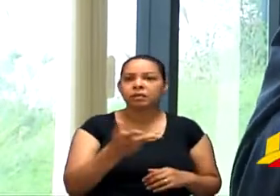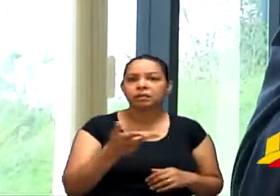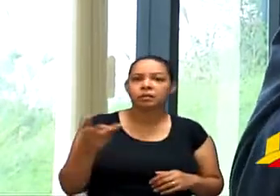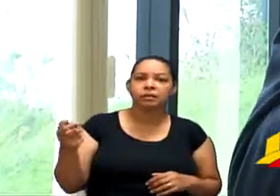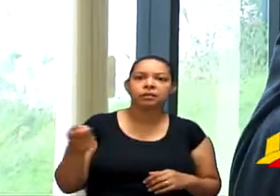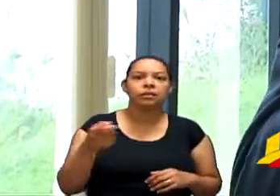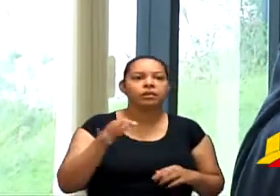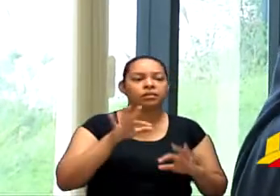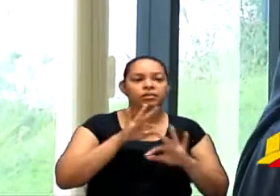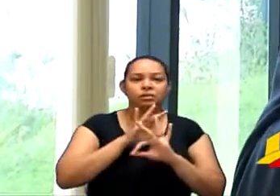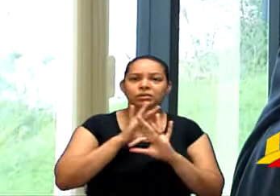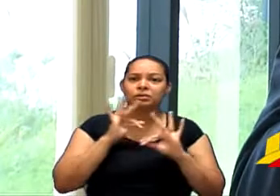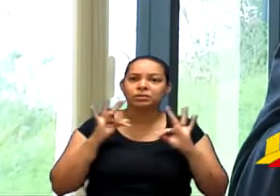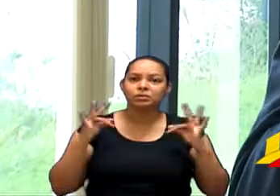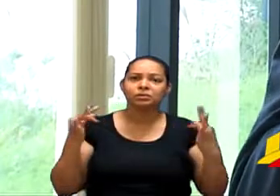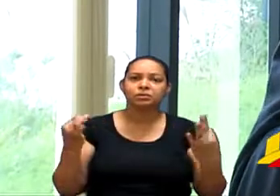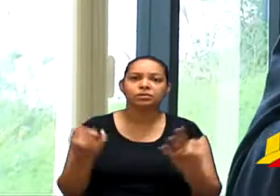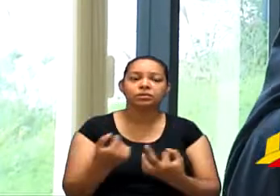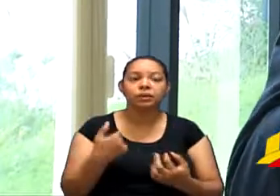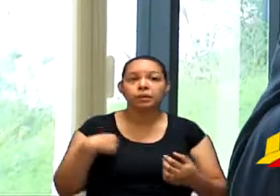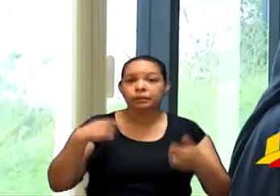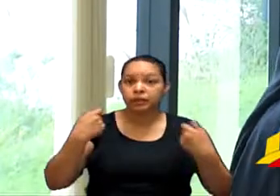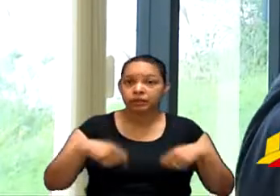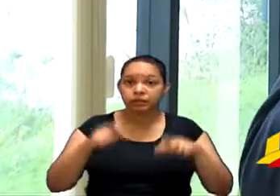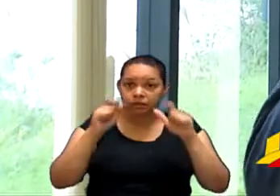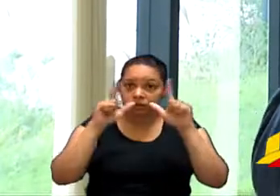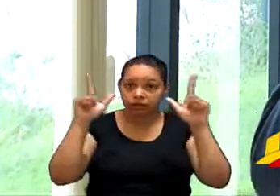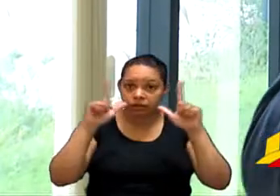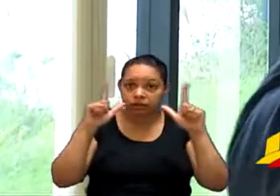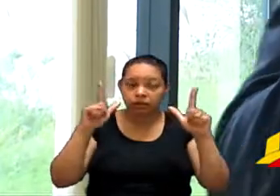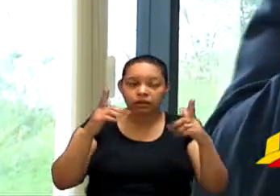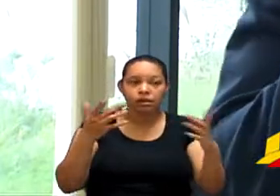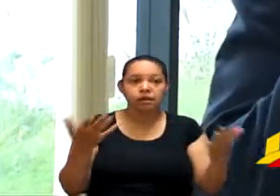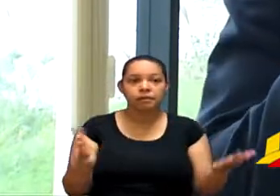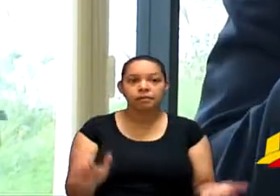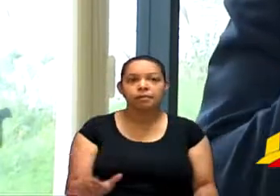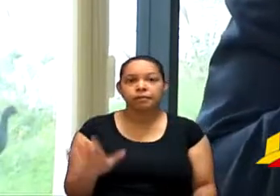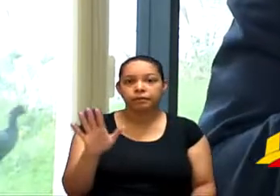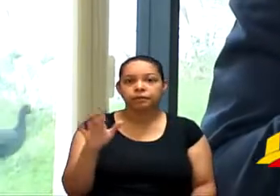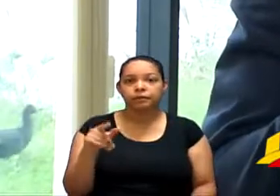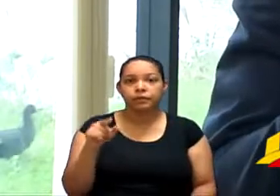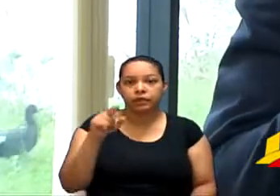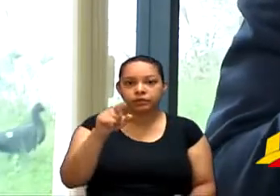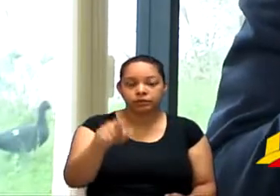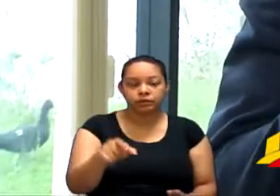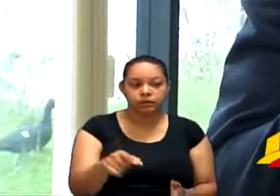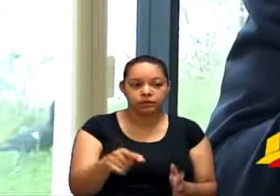tenhamos que ficar atento com relação a isso vossa excelência criou uma legislação